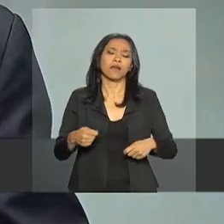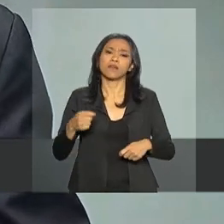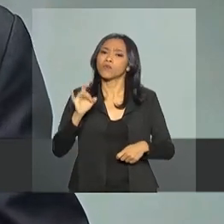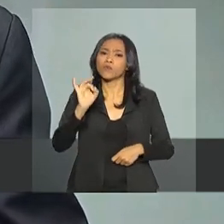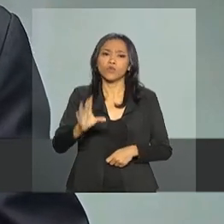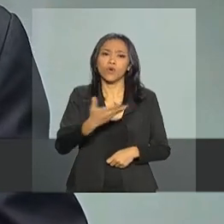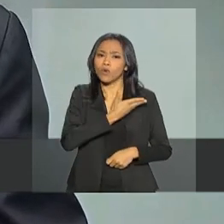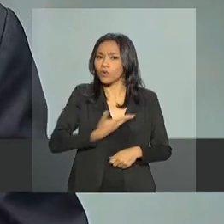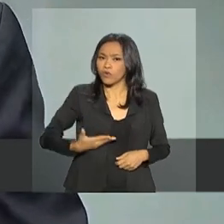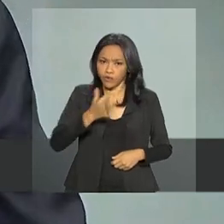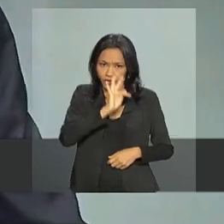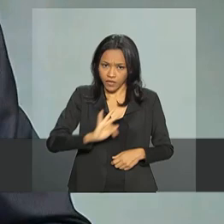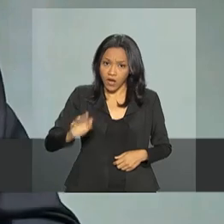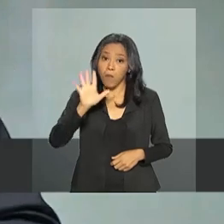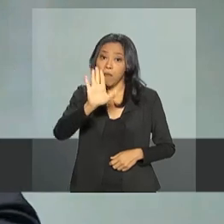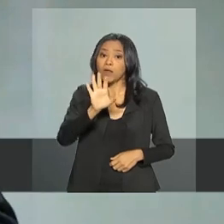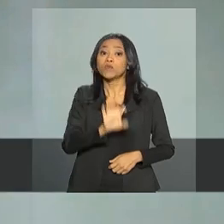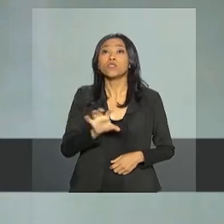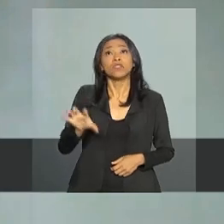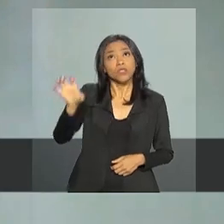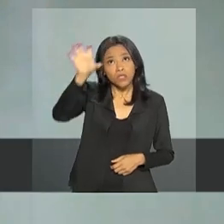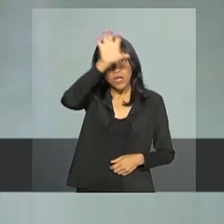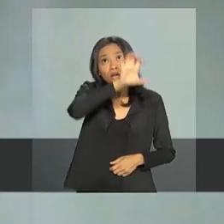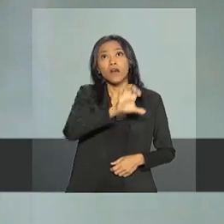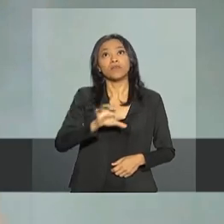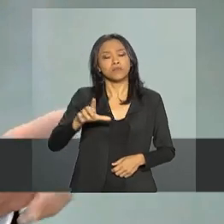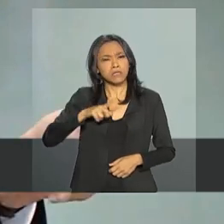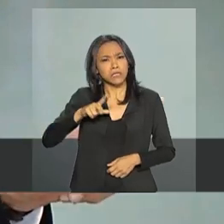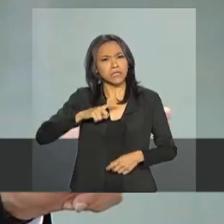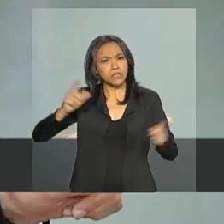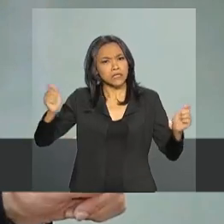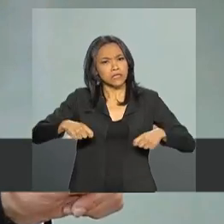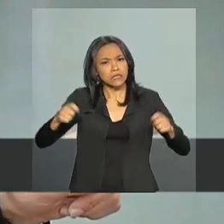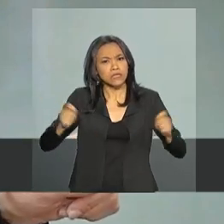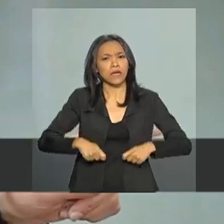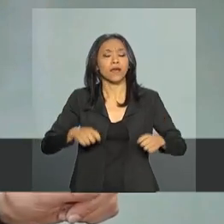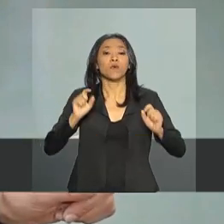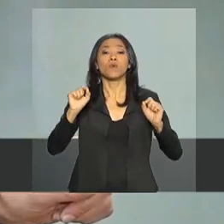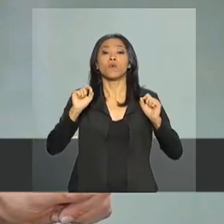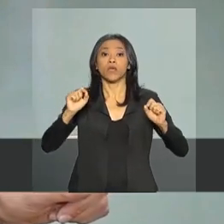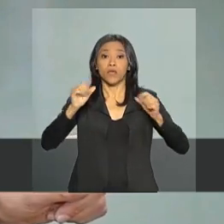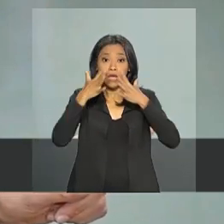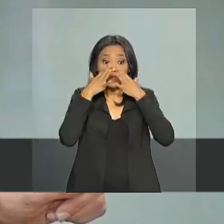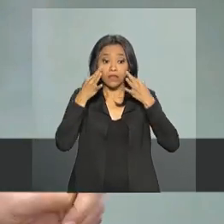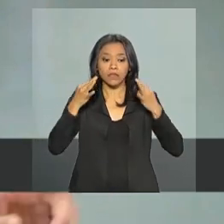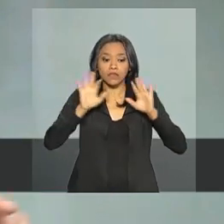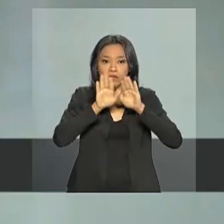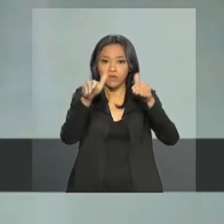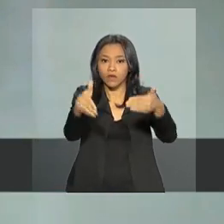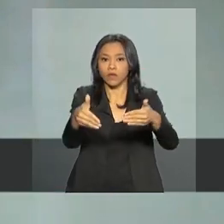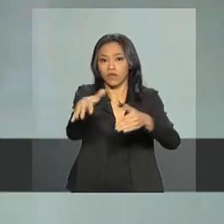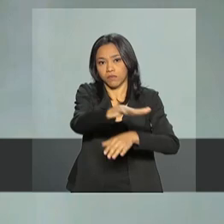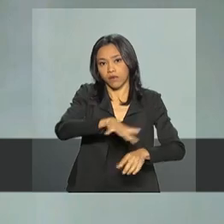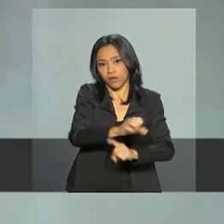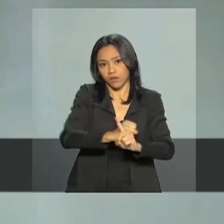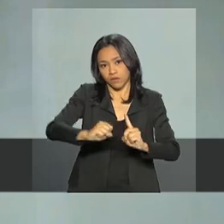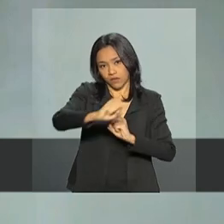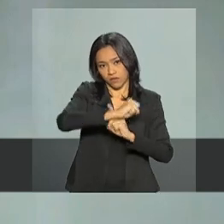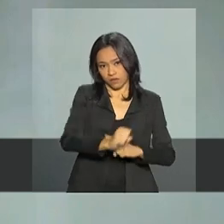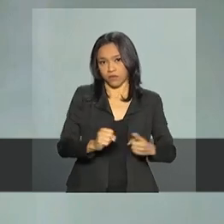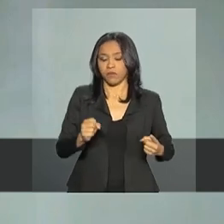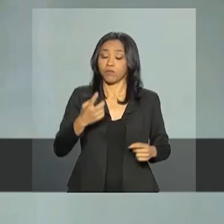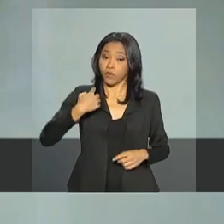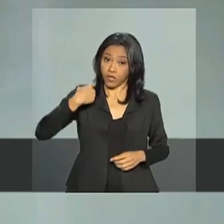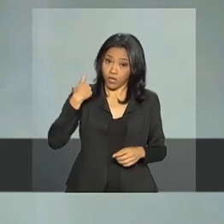a União Federal, mas os Estados-membros da Federação, com os olhos voltados para os aspectos sociais. Convenhamos, nós somos um